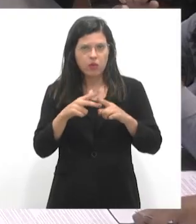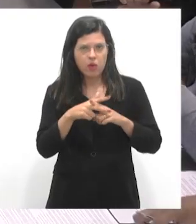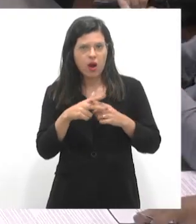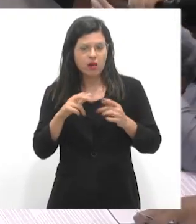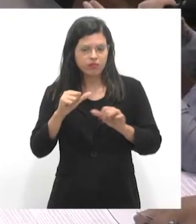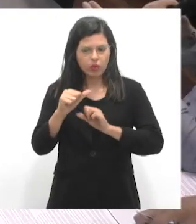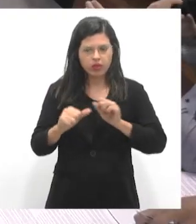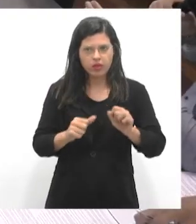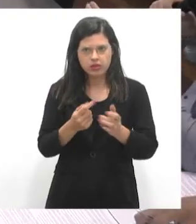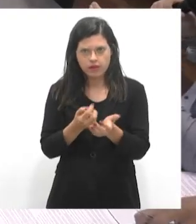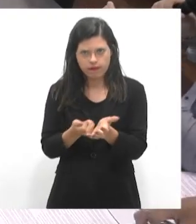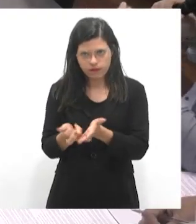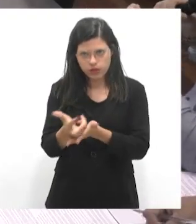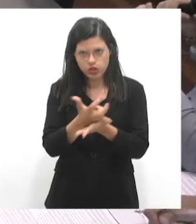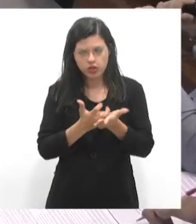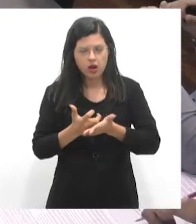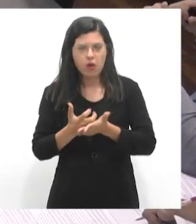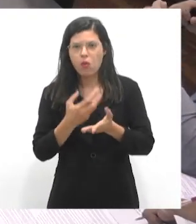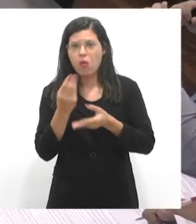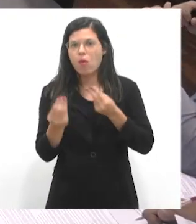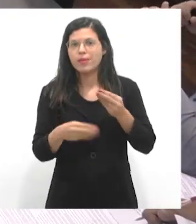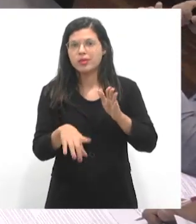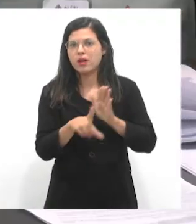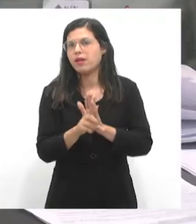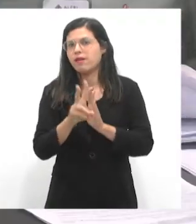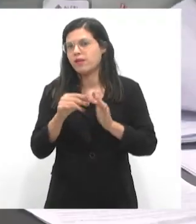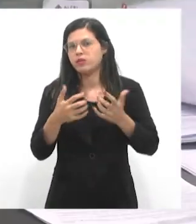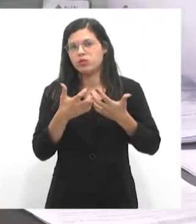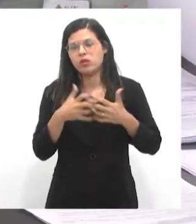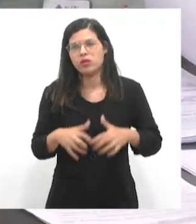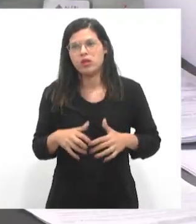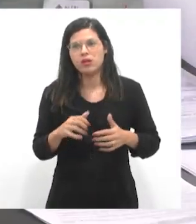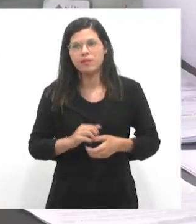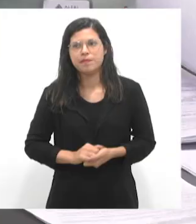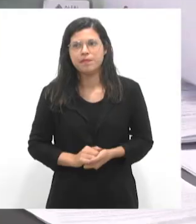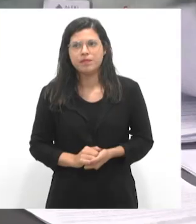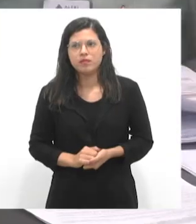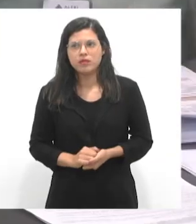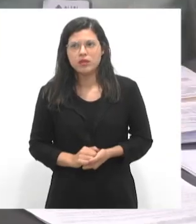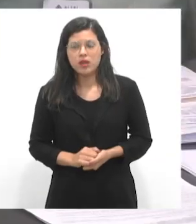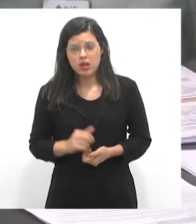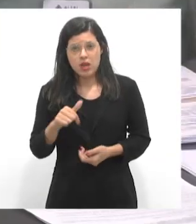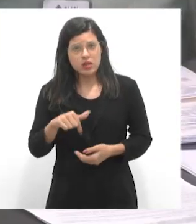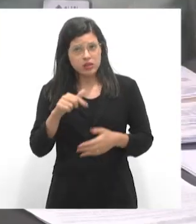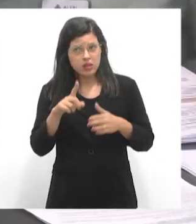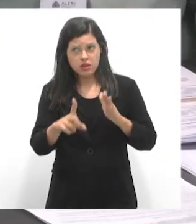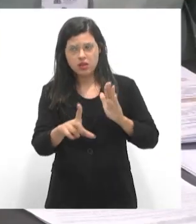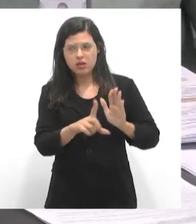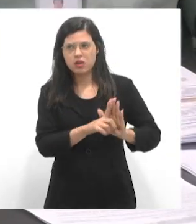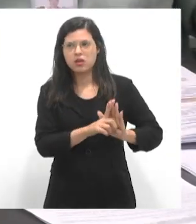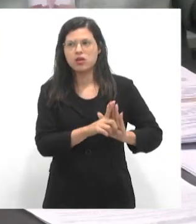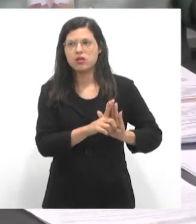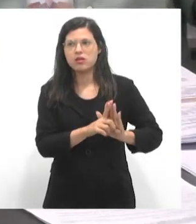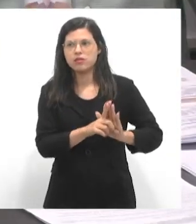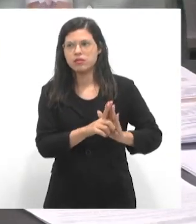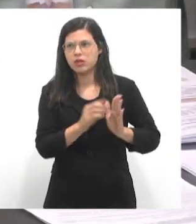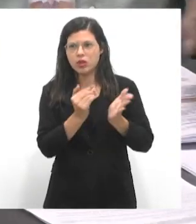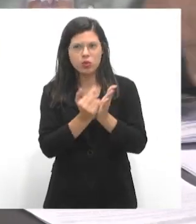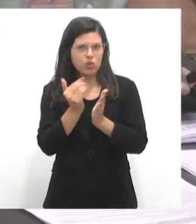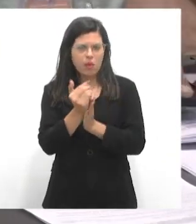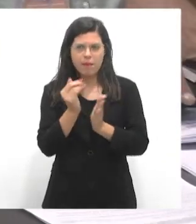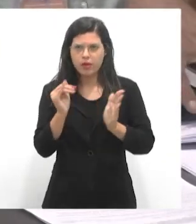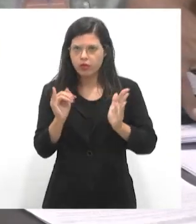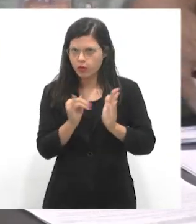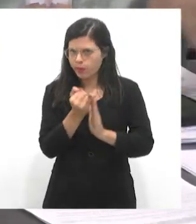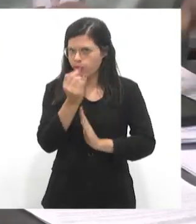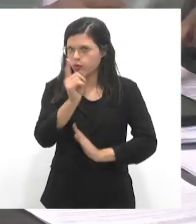ela correu bem, né, deputado Amorim? Graças a essa lei, que não aumenta o imposto, é